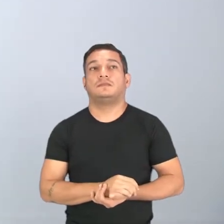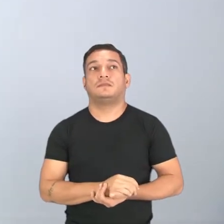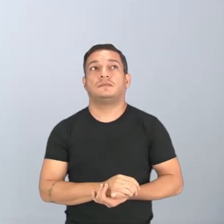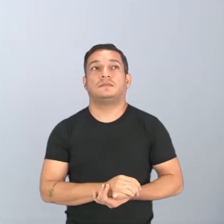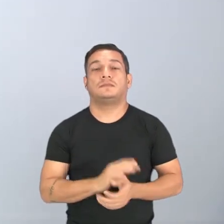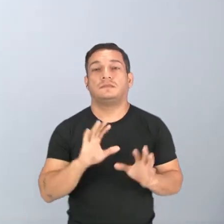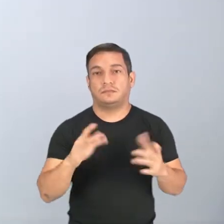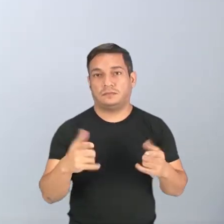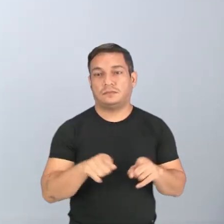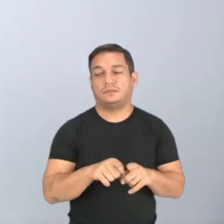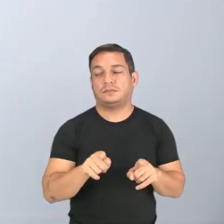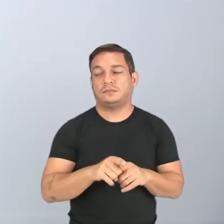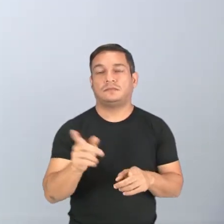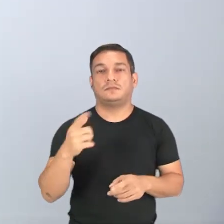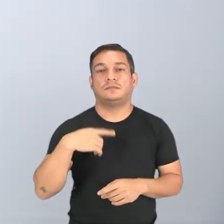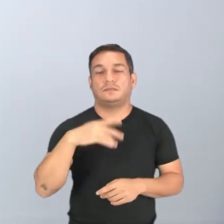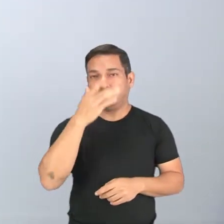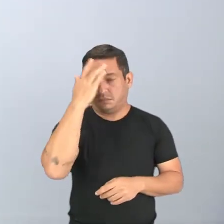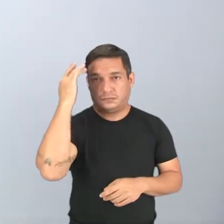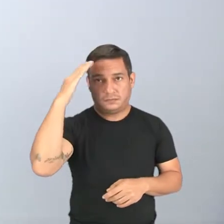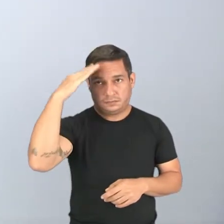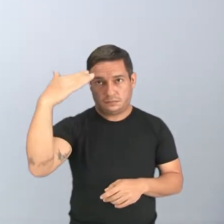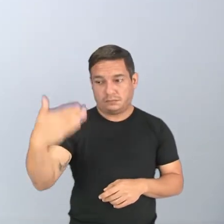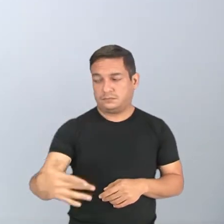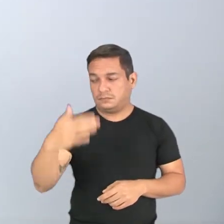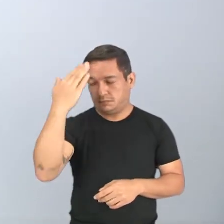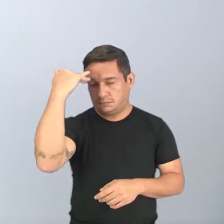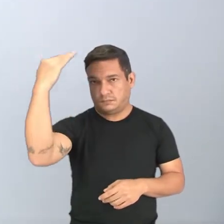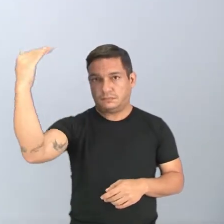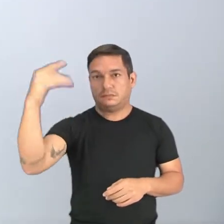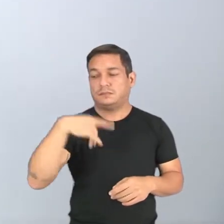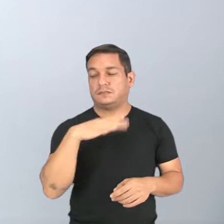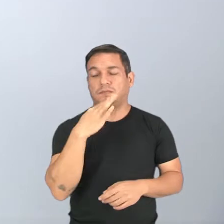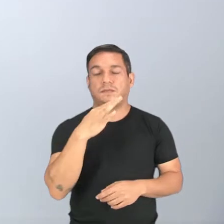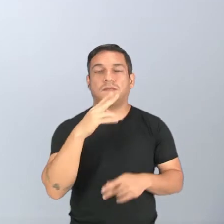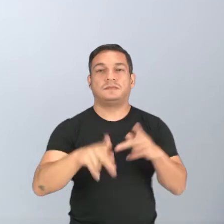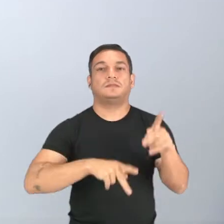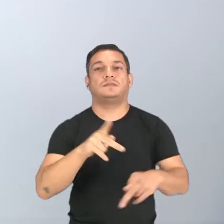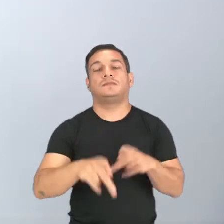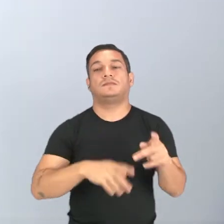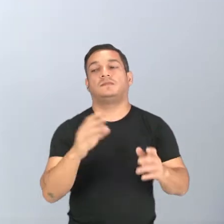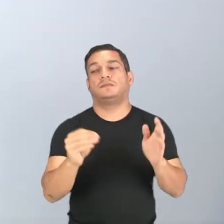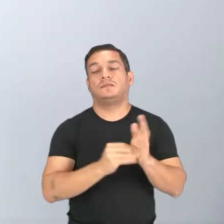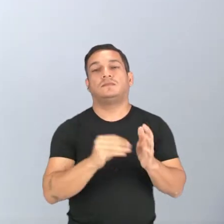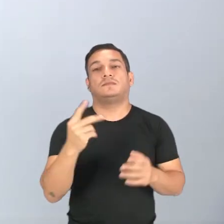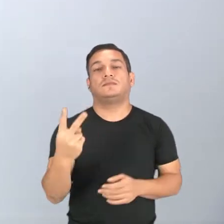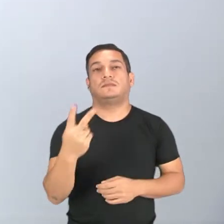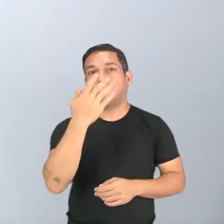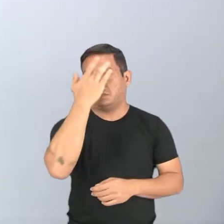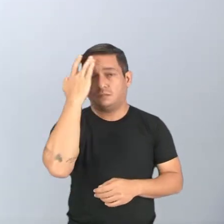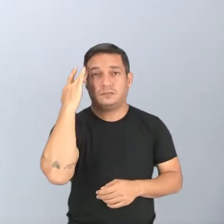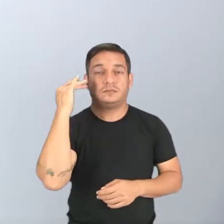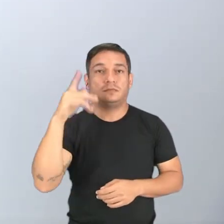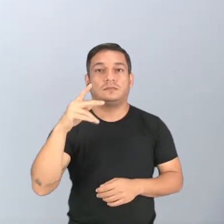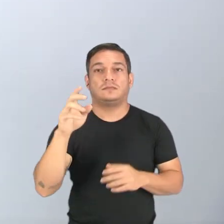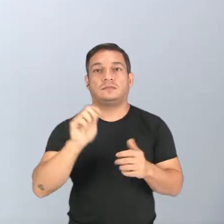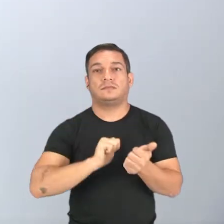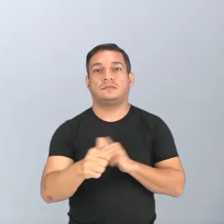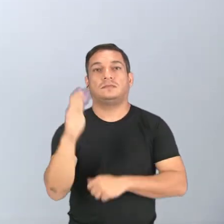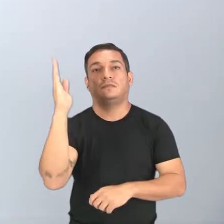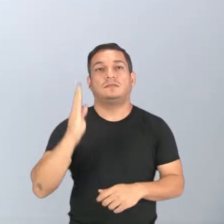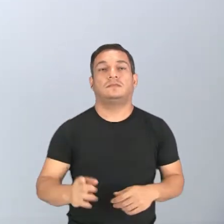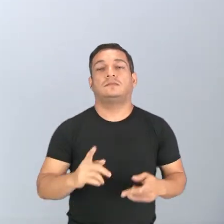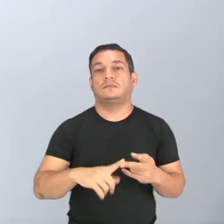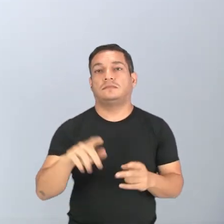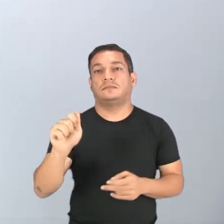E, claro, os ídolos, que são reconhecidos pelo povo. Aí eu coloquei, né, 2 ídolos do esporte brasileiro,